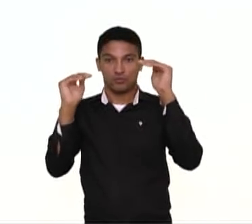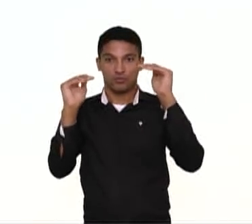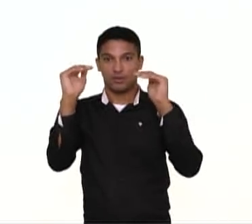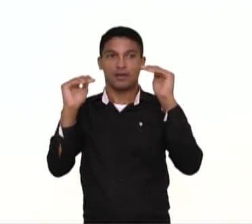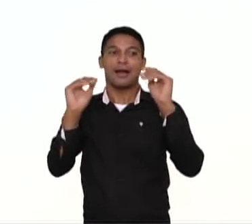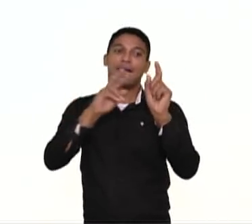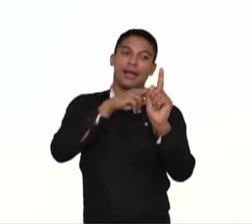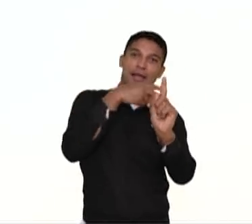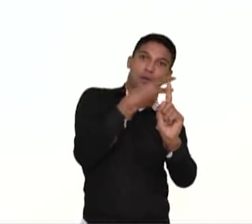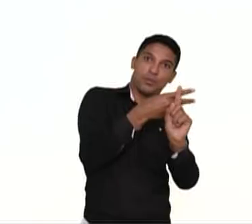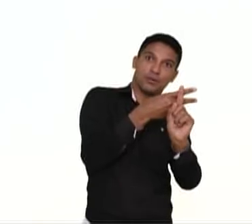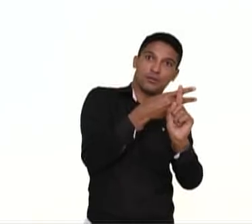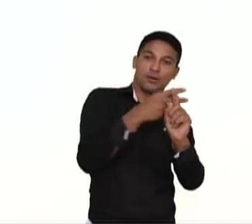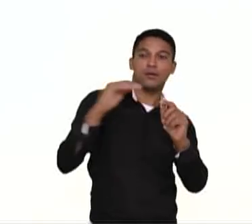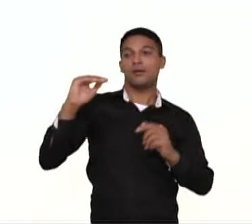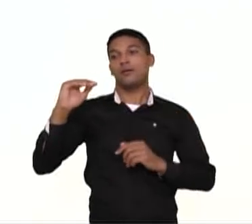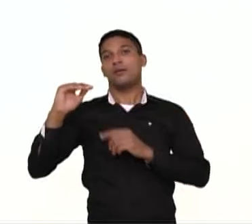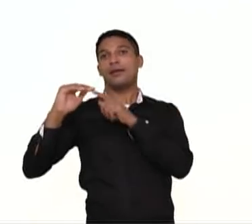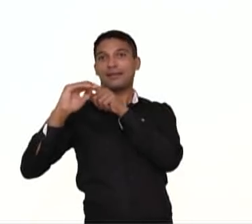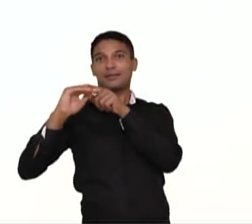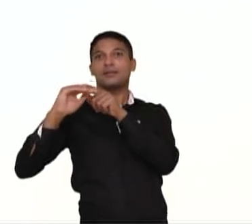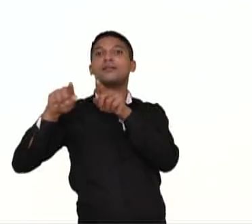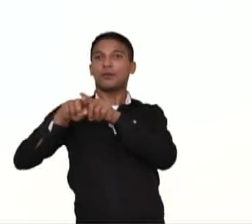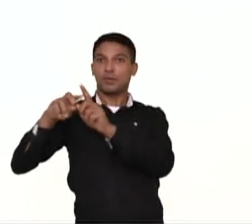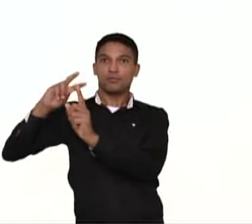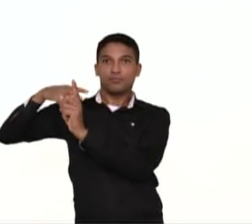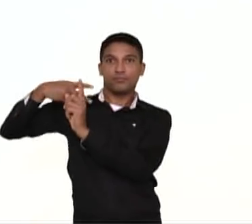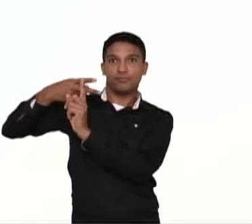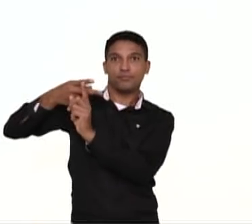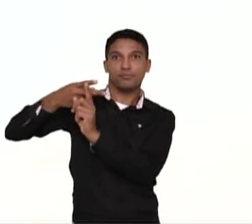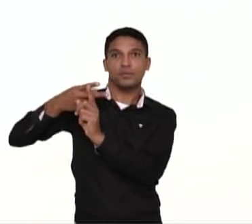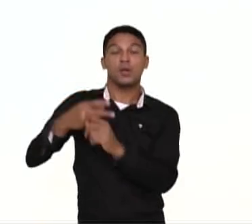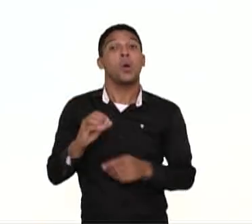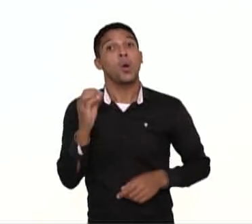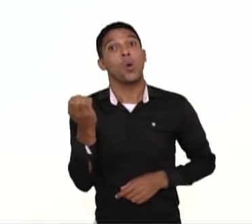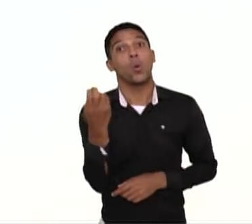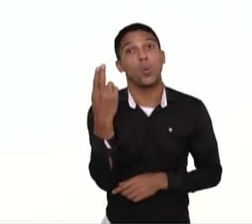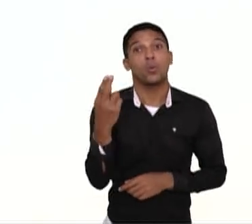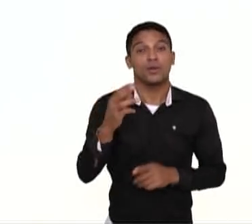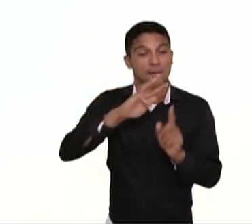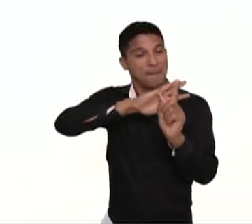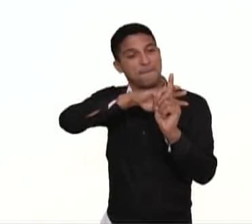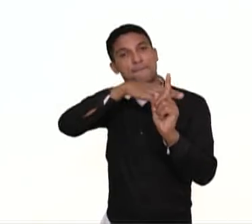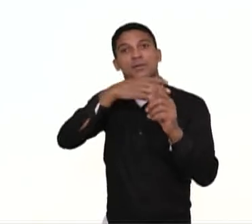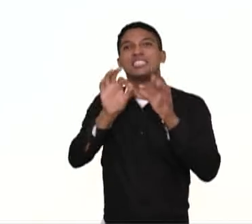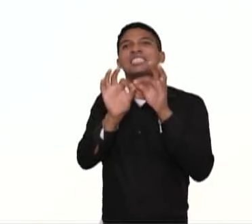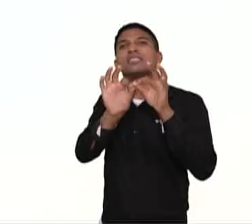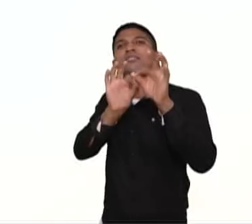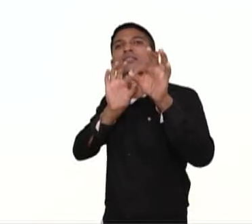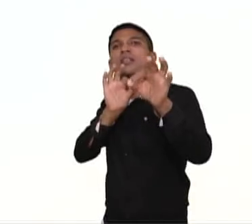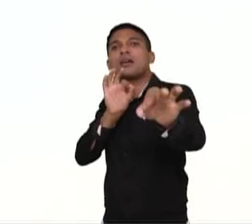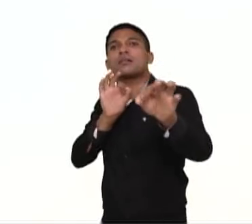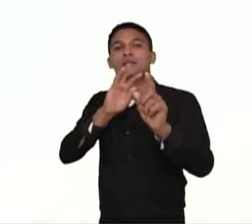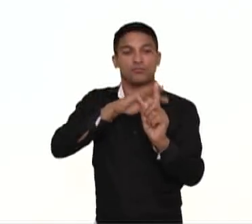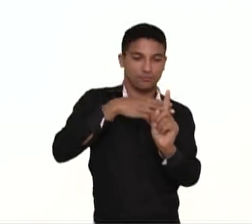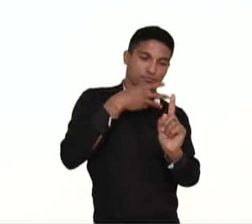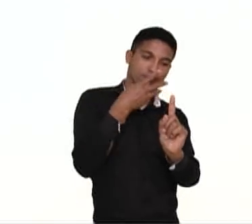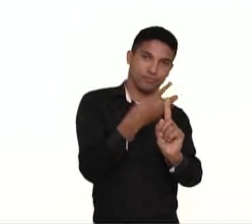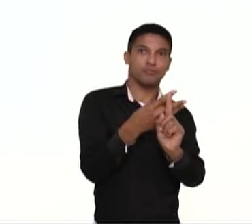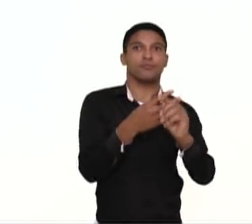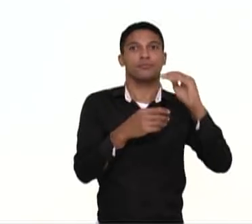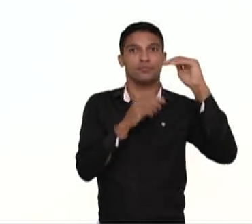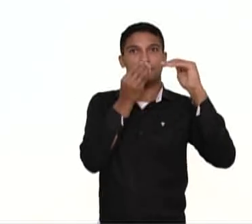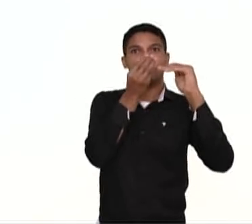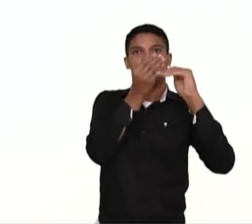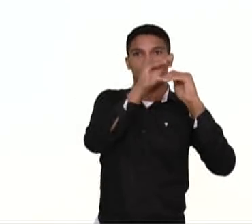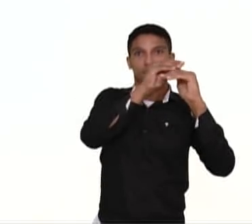aqui, aumenta o outro também. Se triplicássemos a distância, a quantidade de horas também seria triplicada. Neste